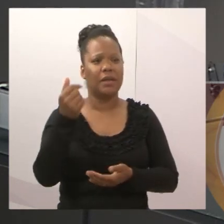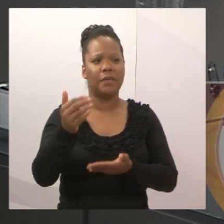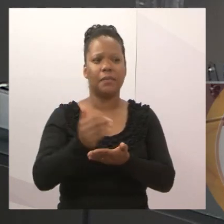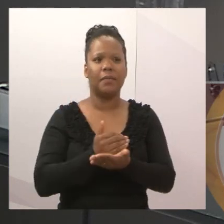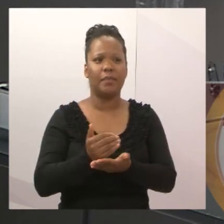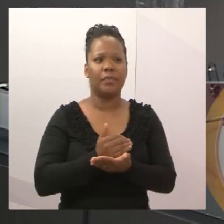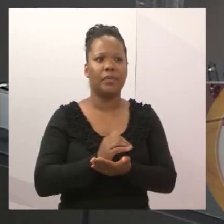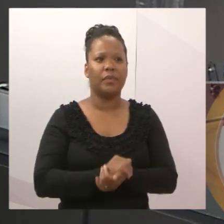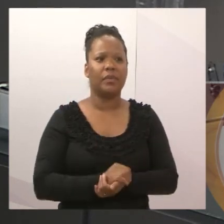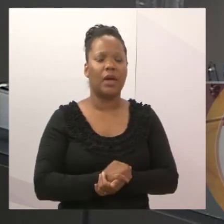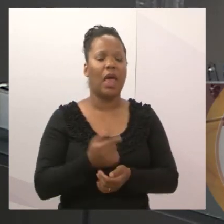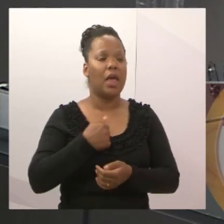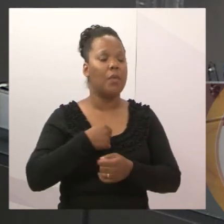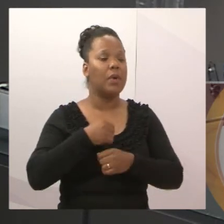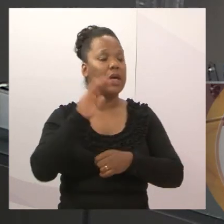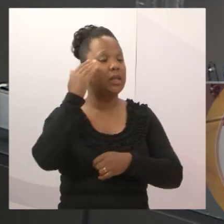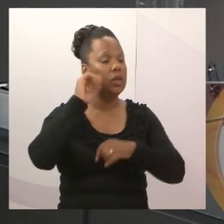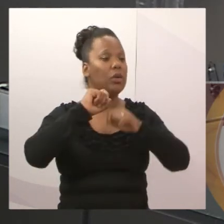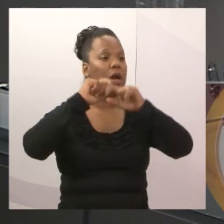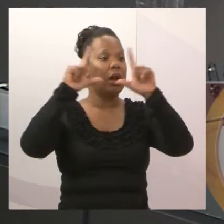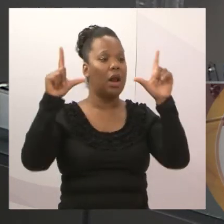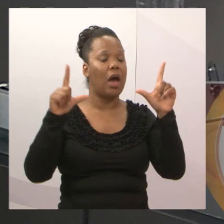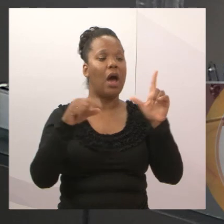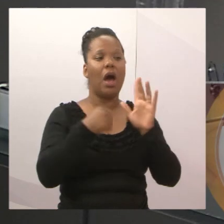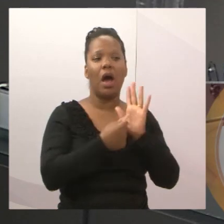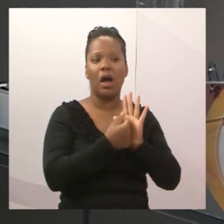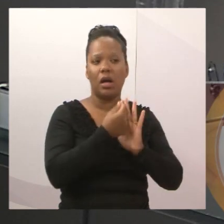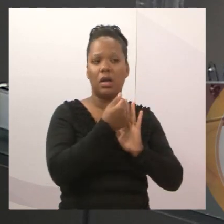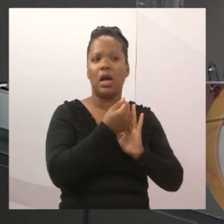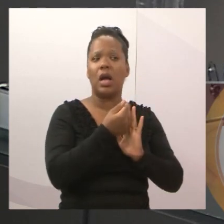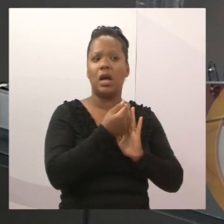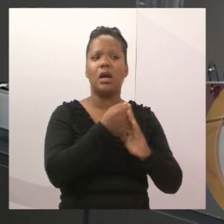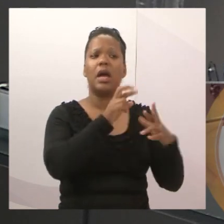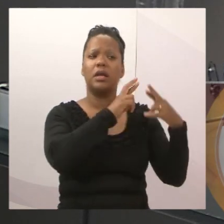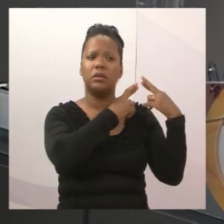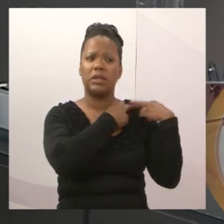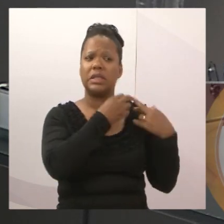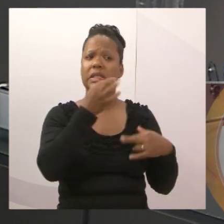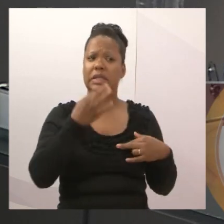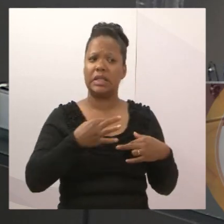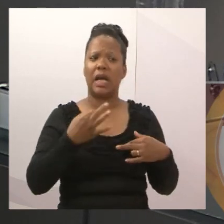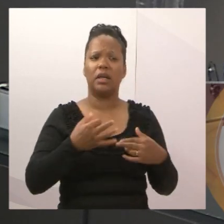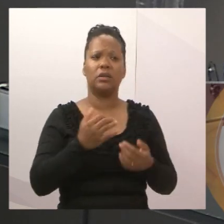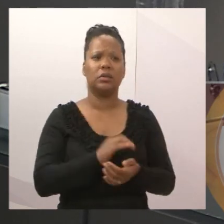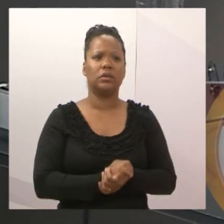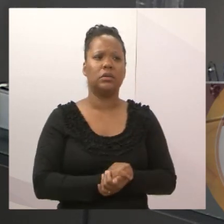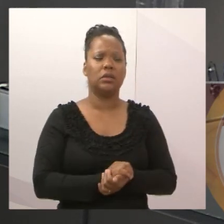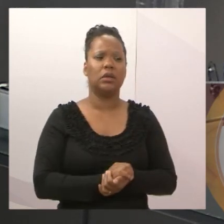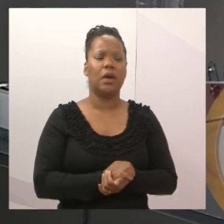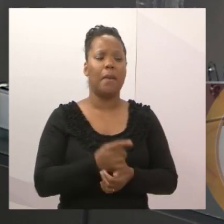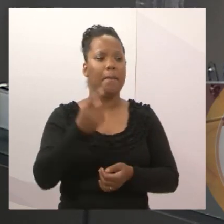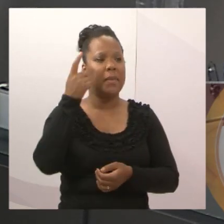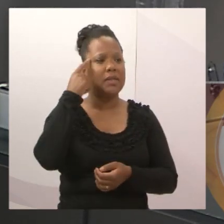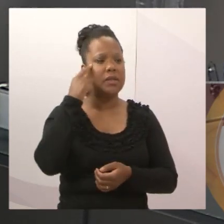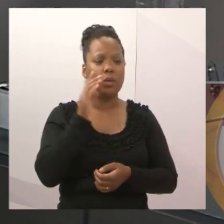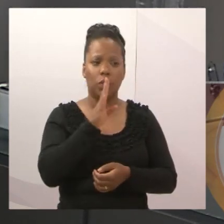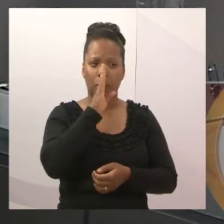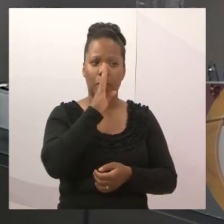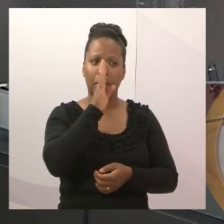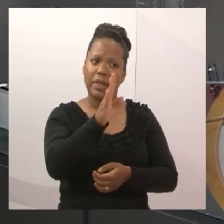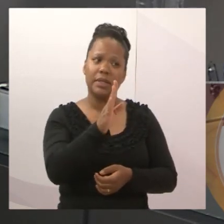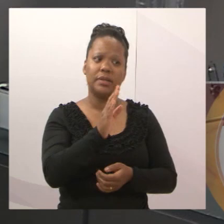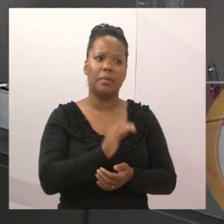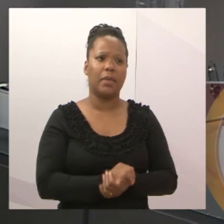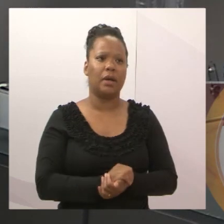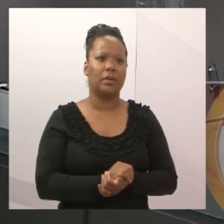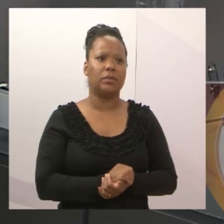eu tenho clareza que esse orçamento foi feito com responsabilidade na garantia das prioridades, e as prioridades estão falando